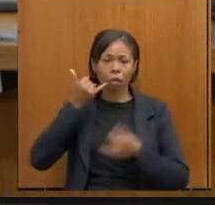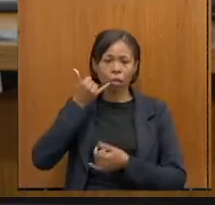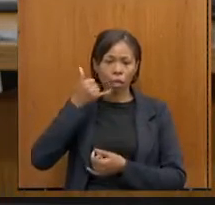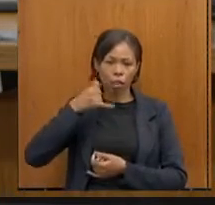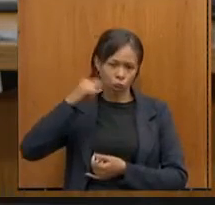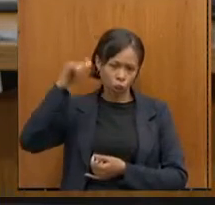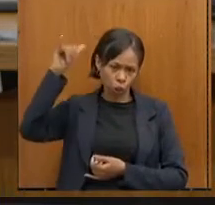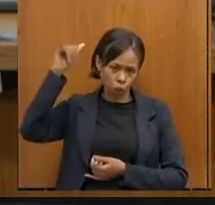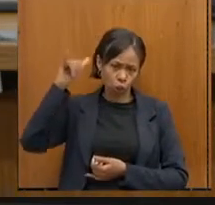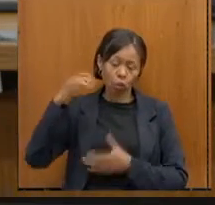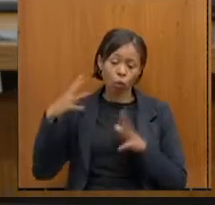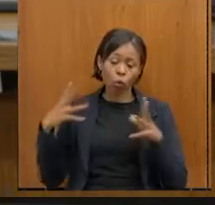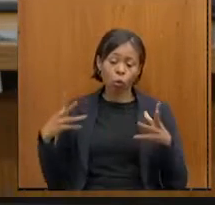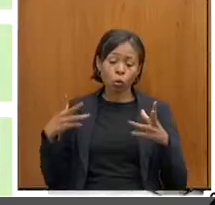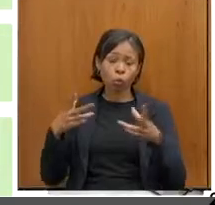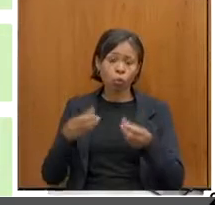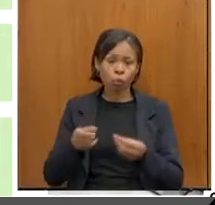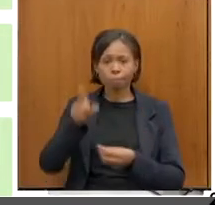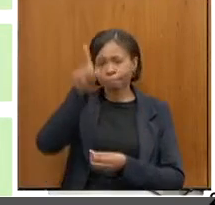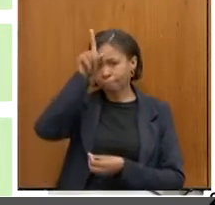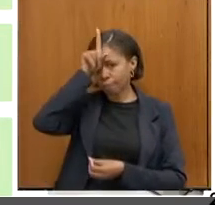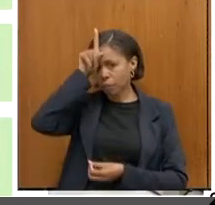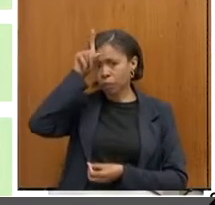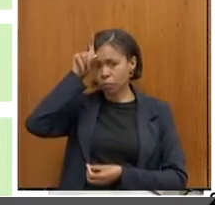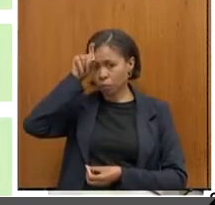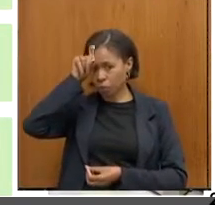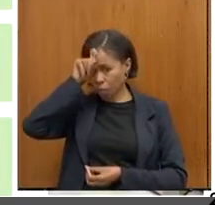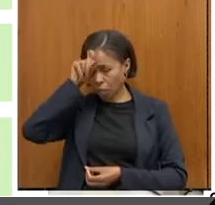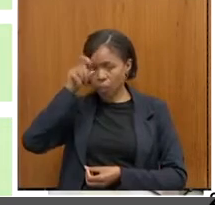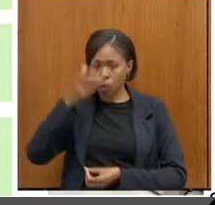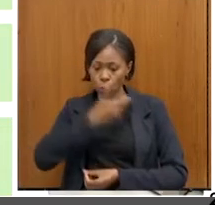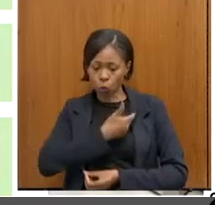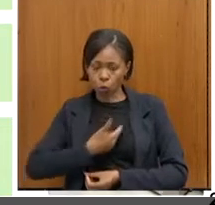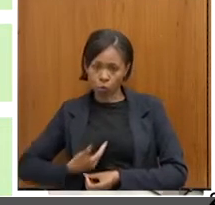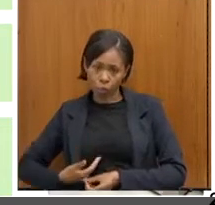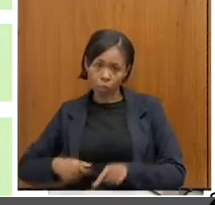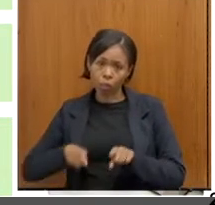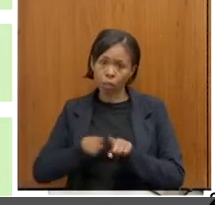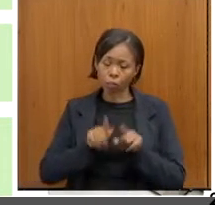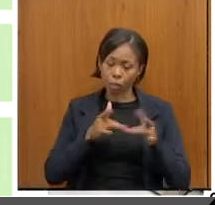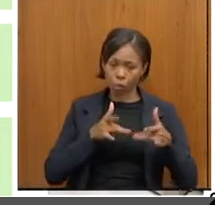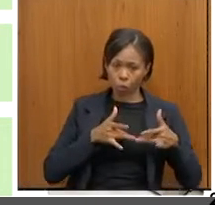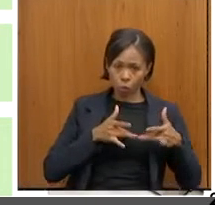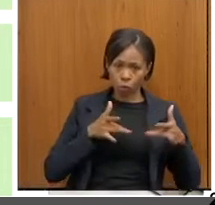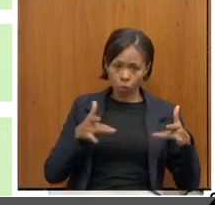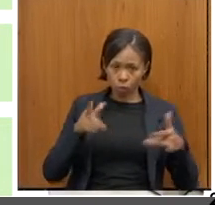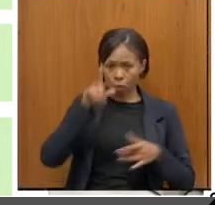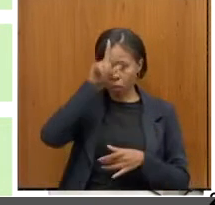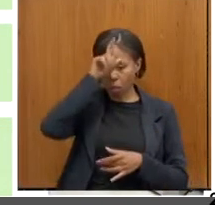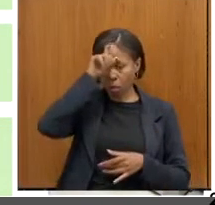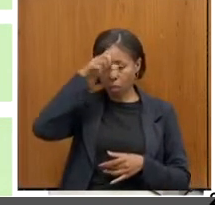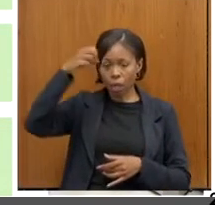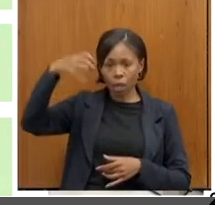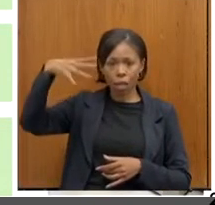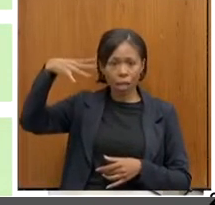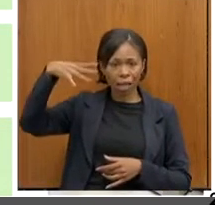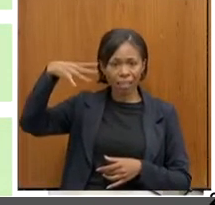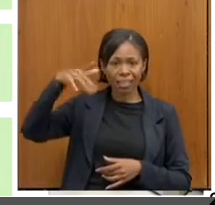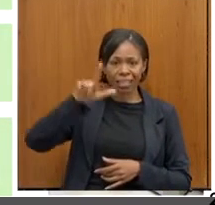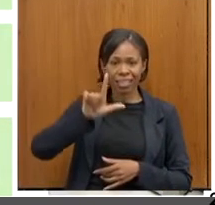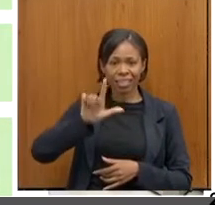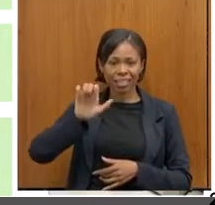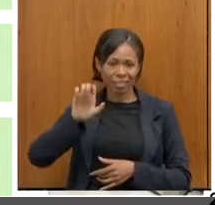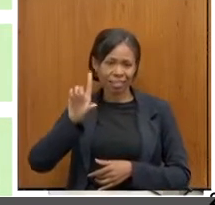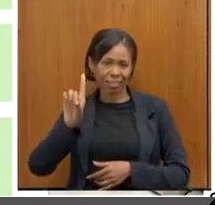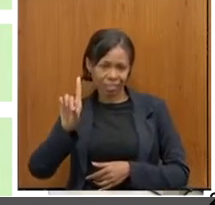de ter todos os hospitais públicos e filantrópicos é com iluminação a LED a mesma